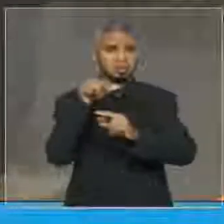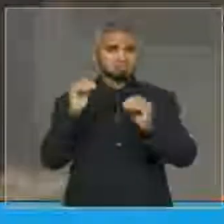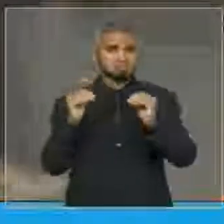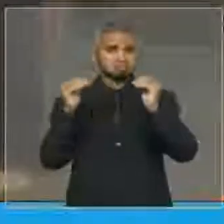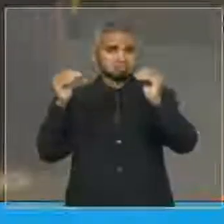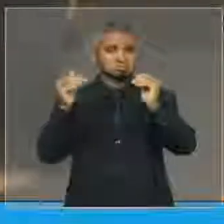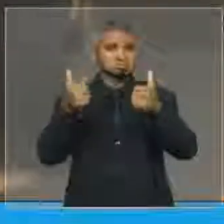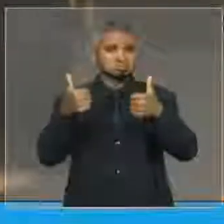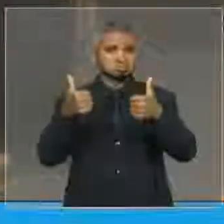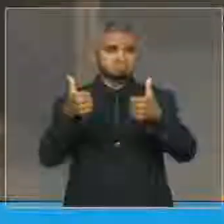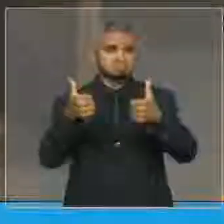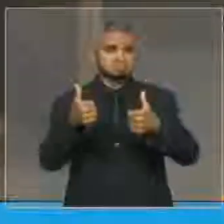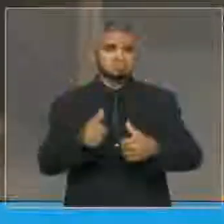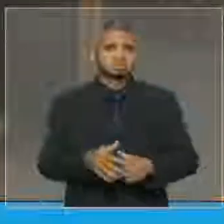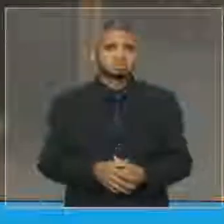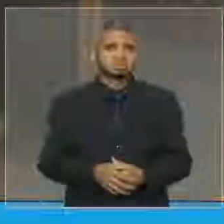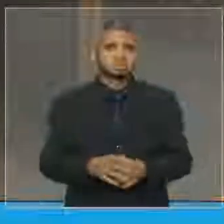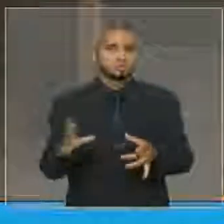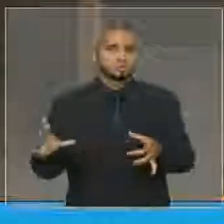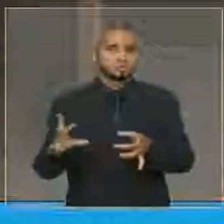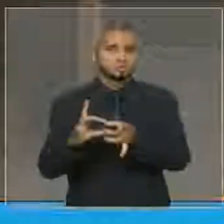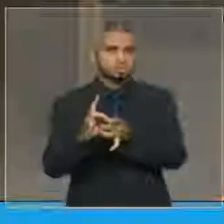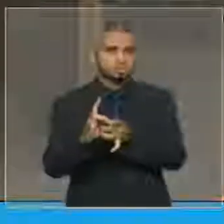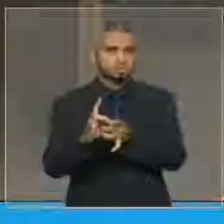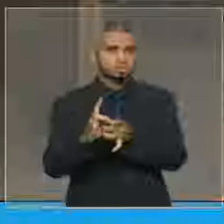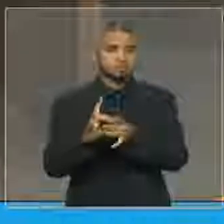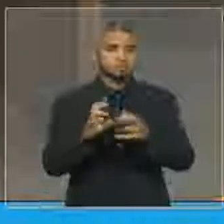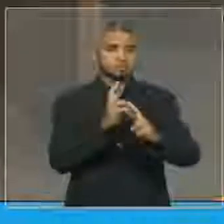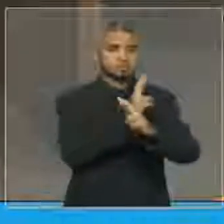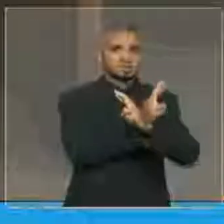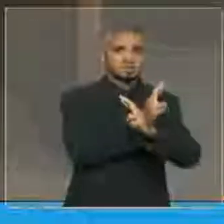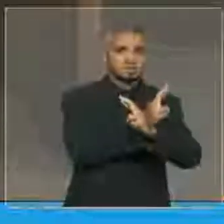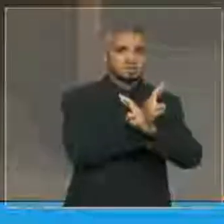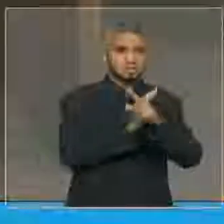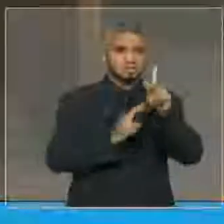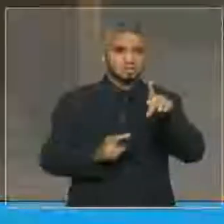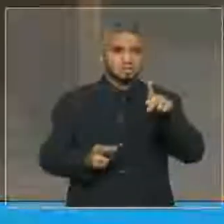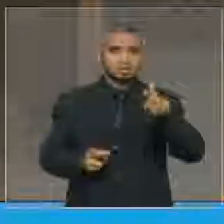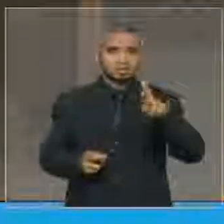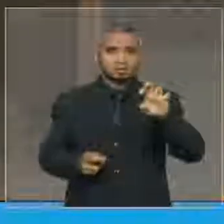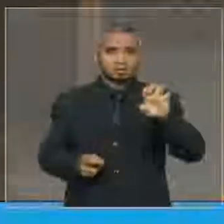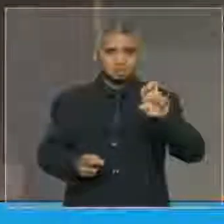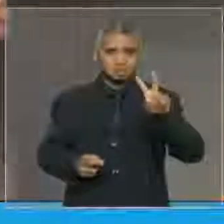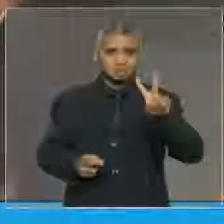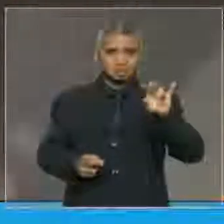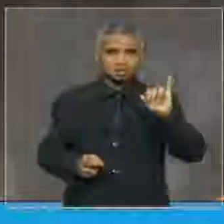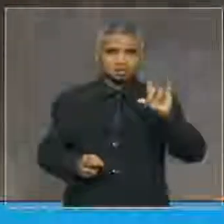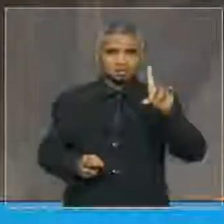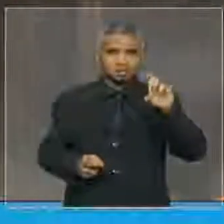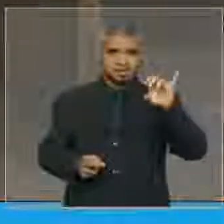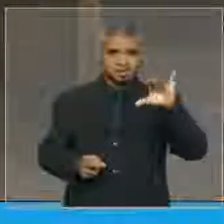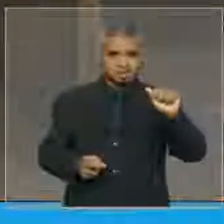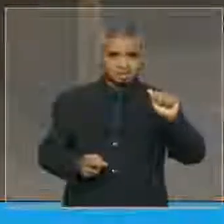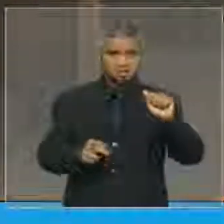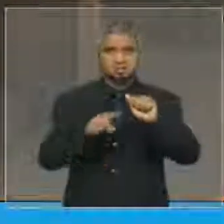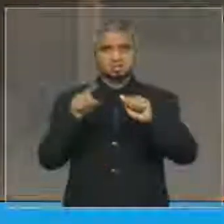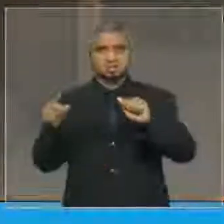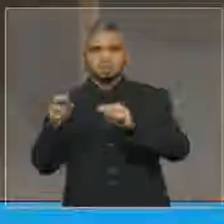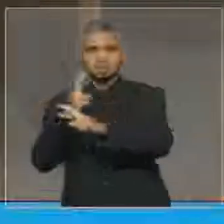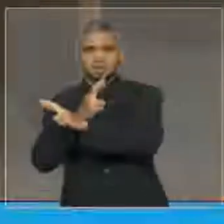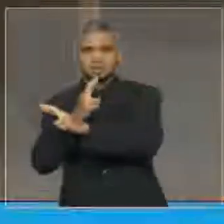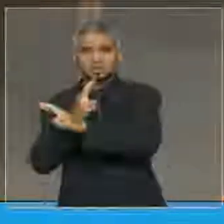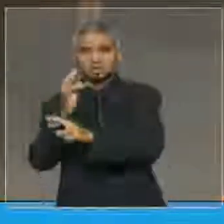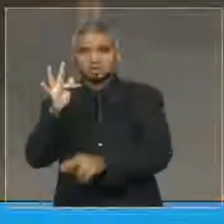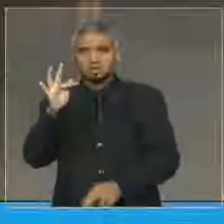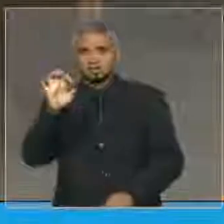união, digamos assim, da Receita Previdenciária com a Receita Federal, passando assim a ser chamada de Receita Federal